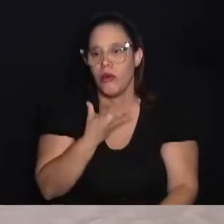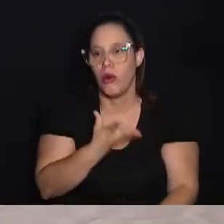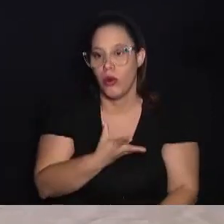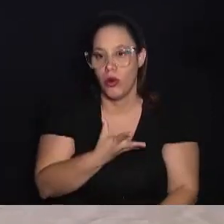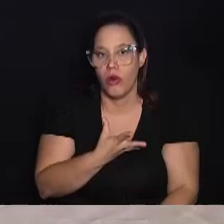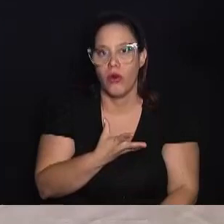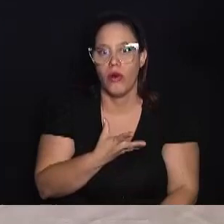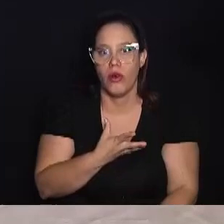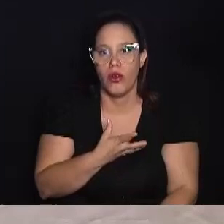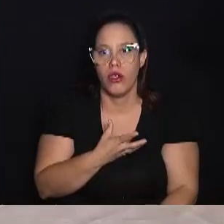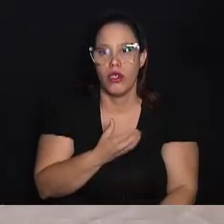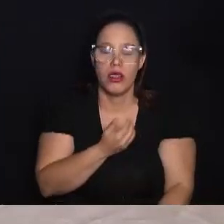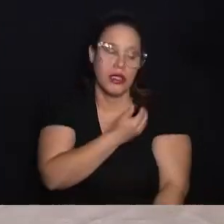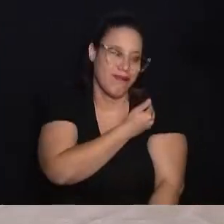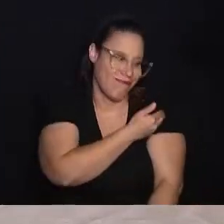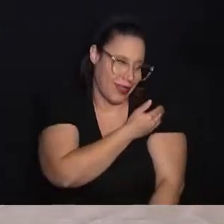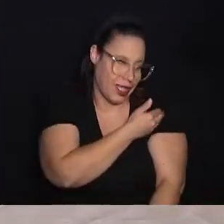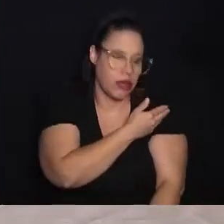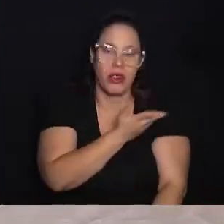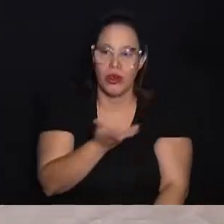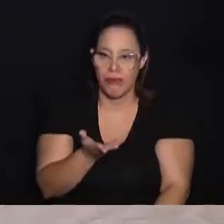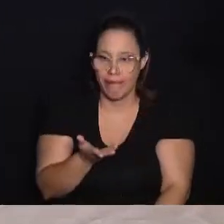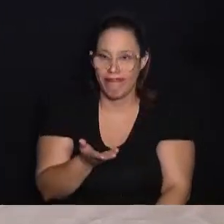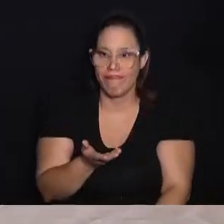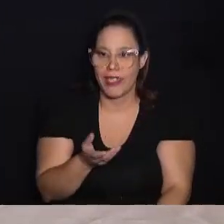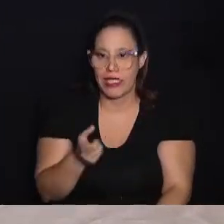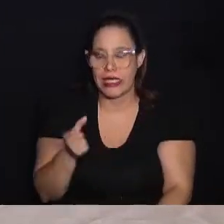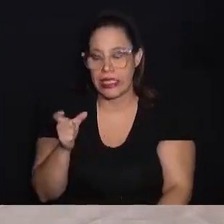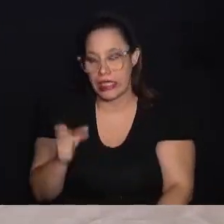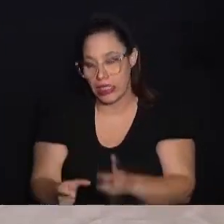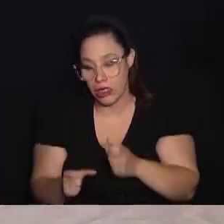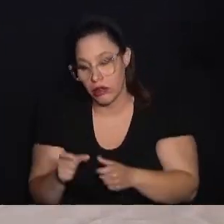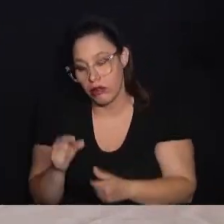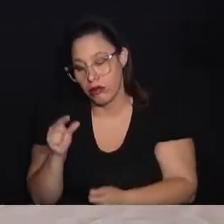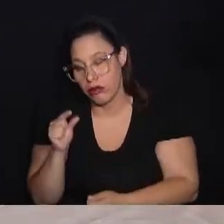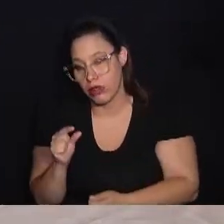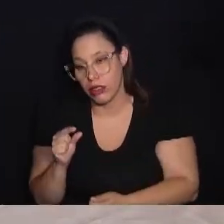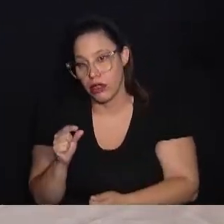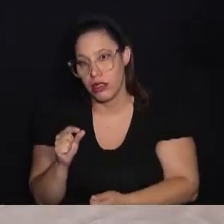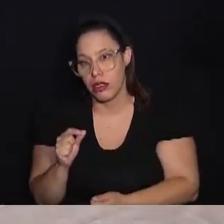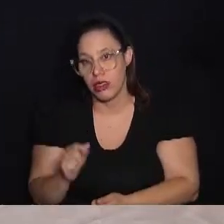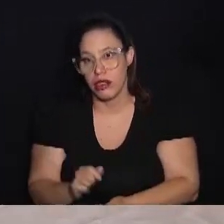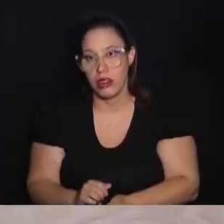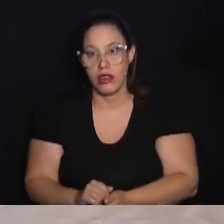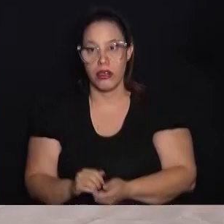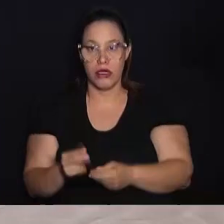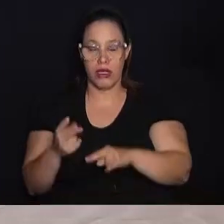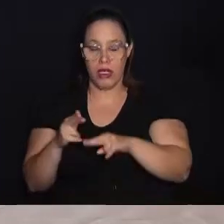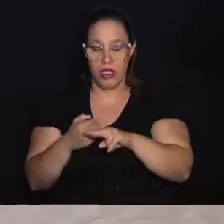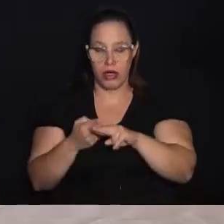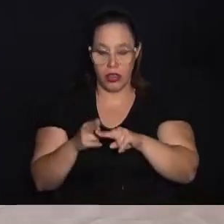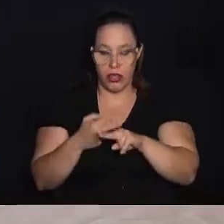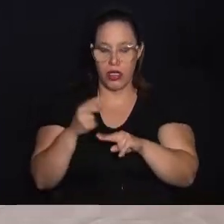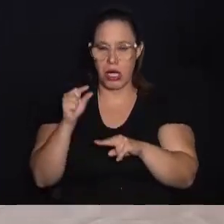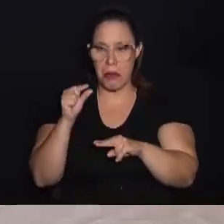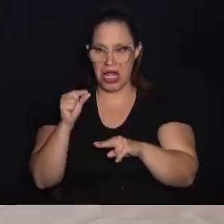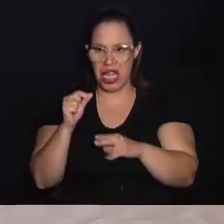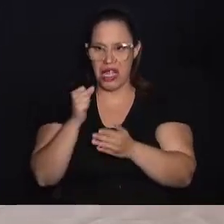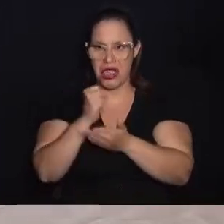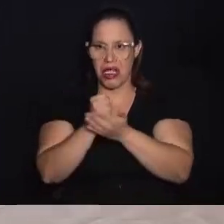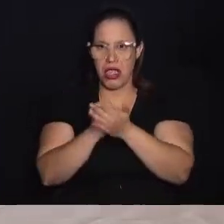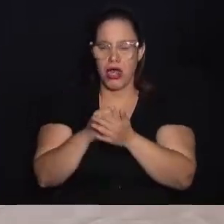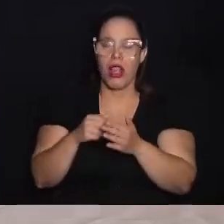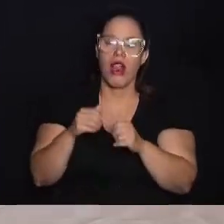esse bombom, preconceito, já né? tem esse preconceito contra os pequenos. E muitas vezes você tem o chocolate das pequenas marcas, tem mais cacau,